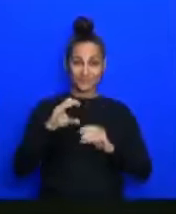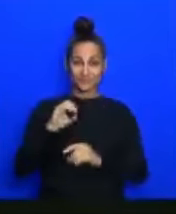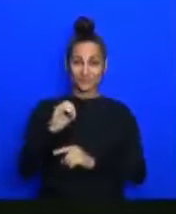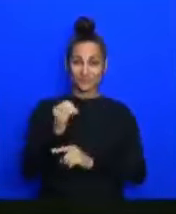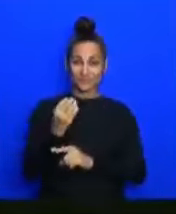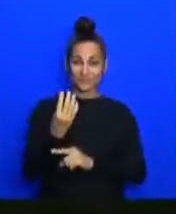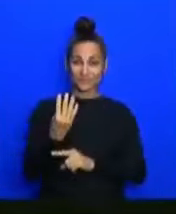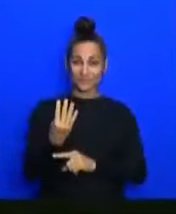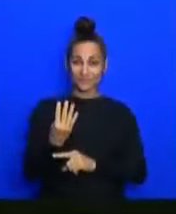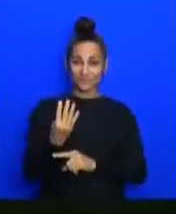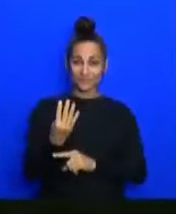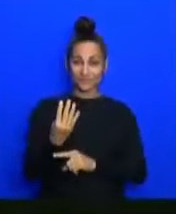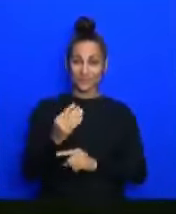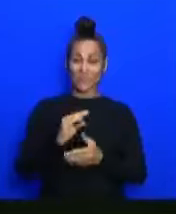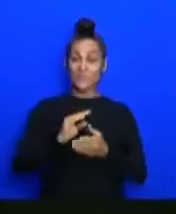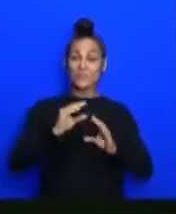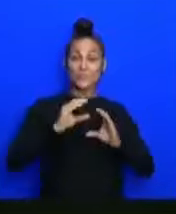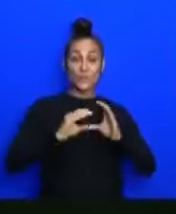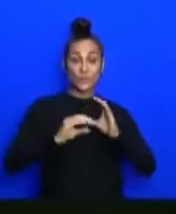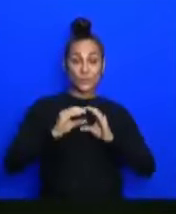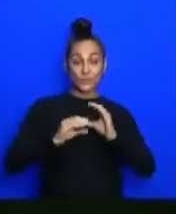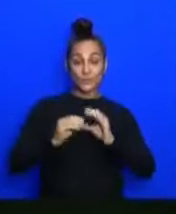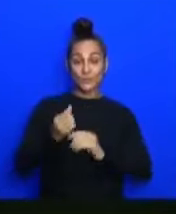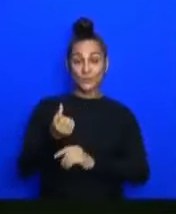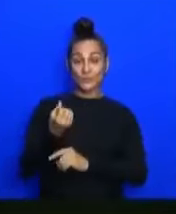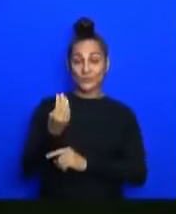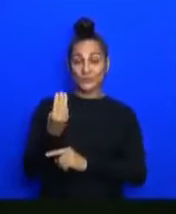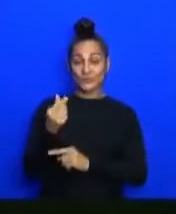bola 04. Esse é o concurso